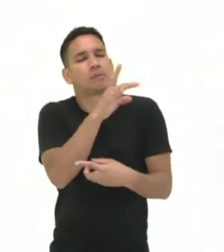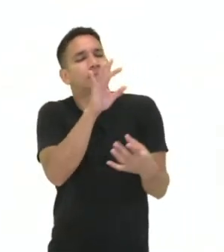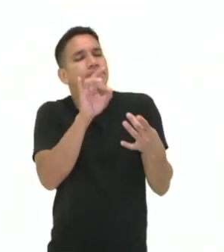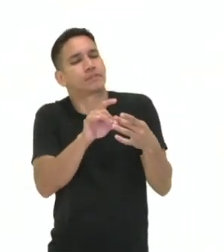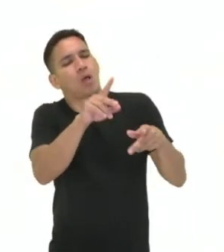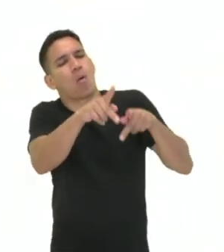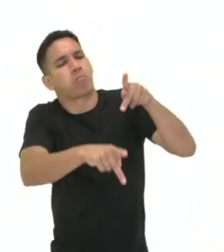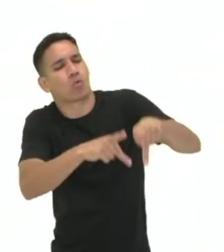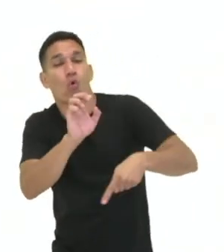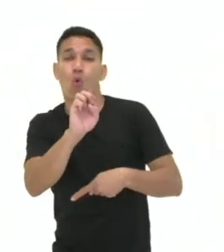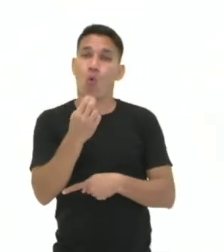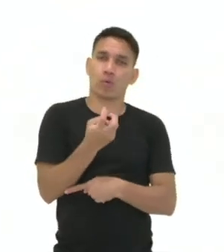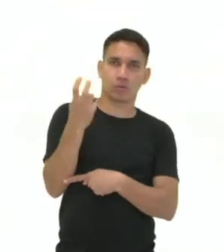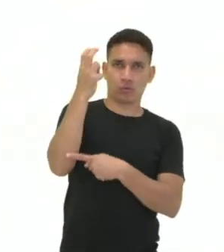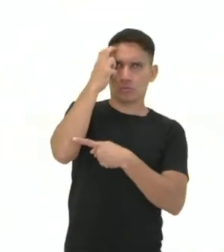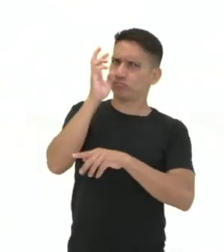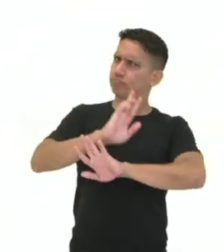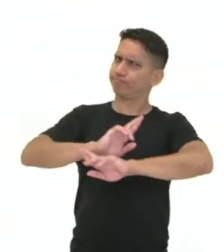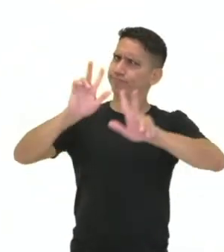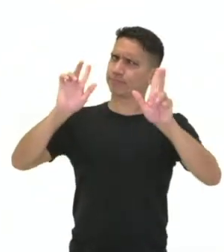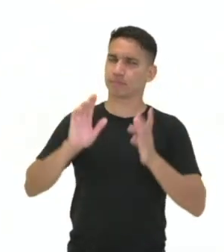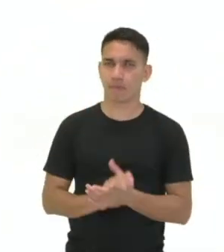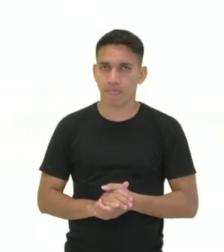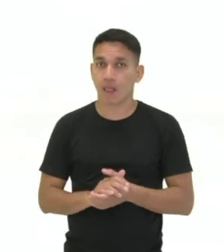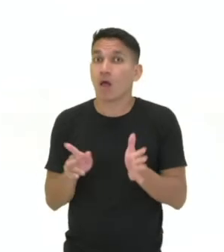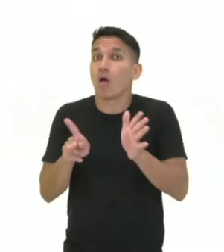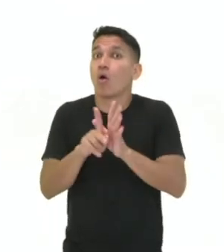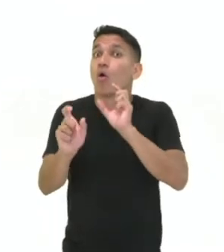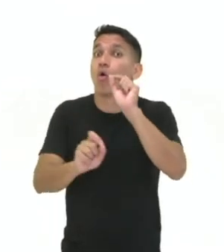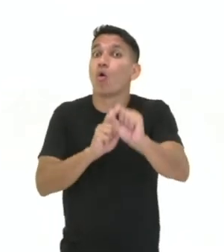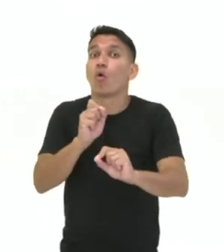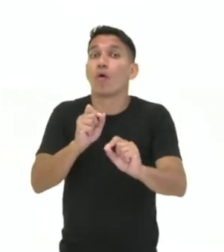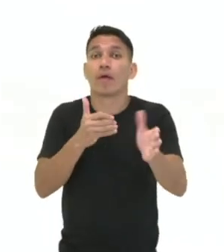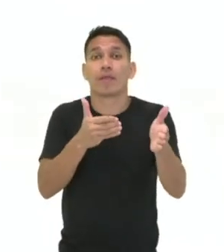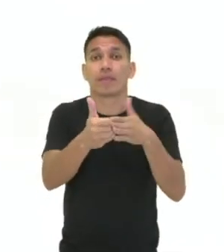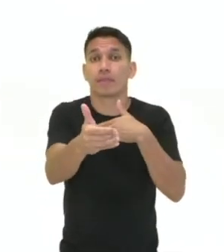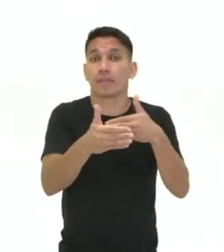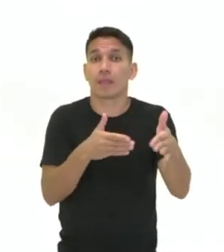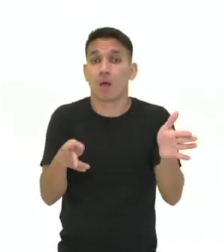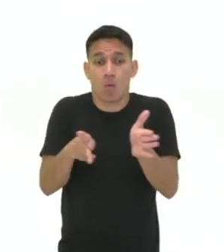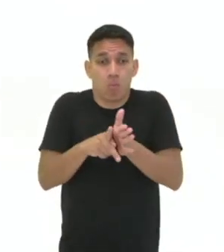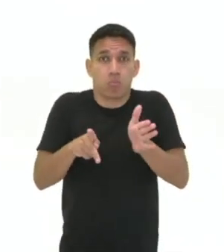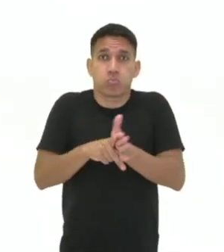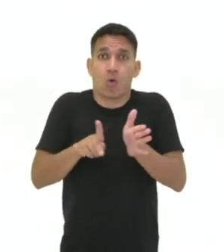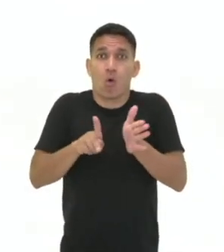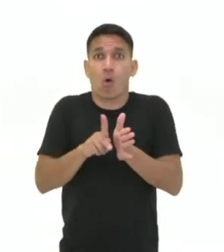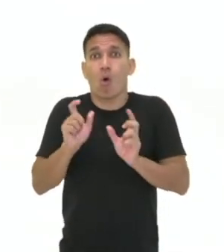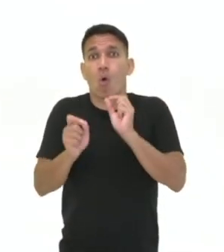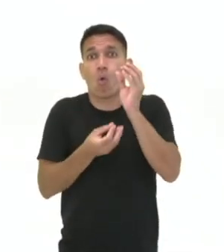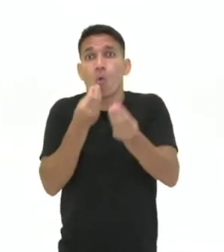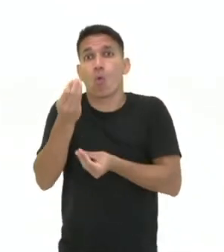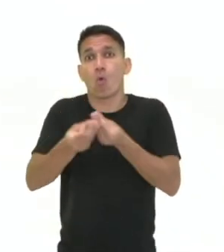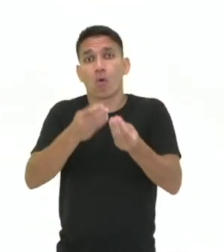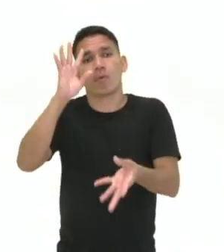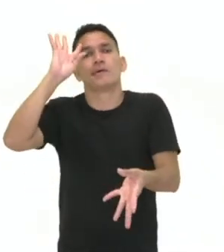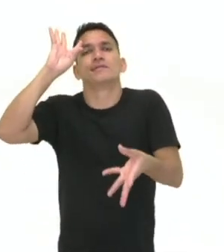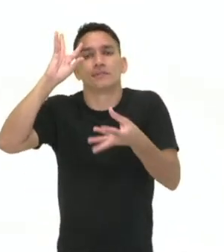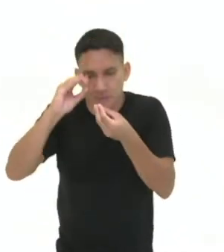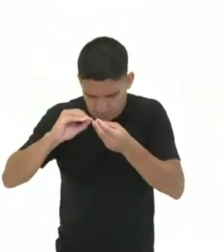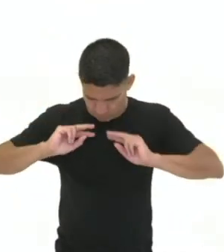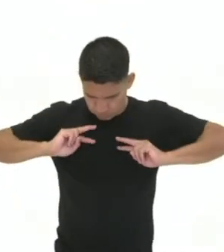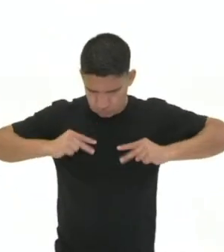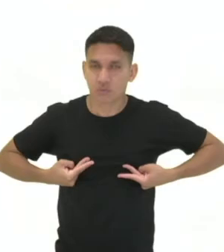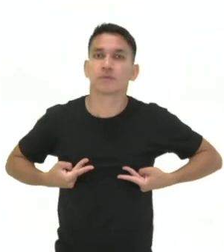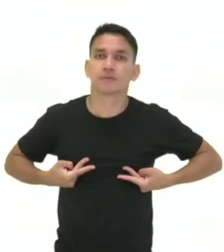sociedade ou cultura. Pelo contrário, isso é inerente à própria concepção de